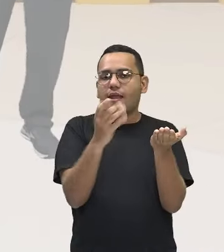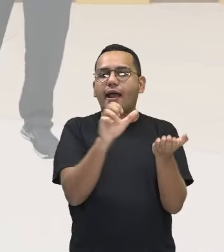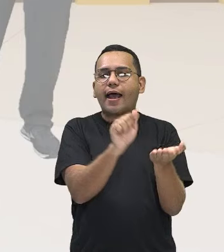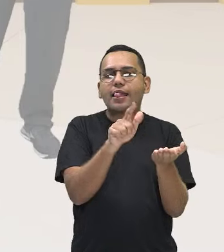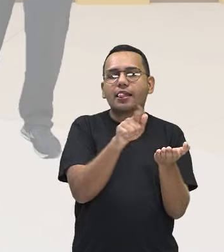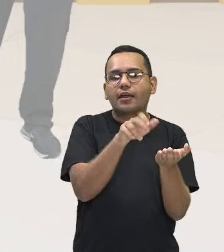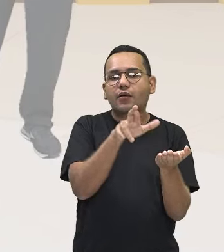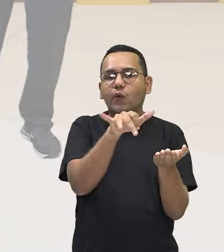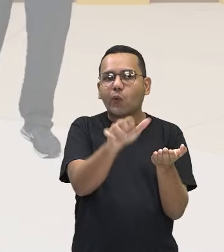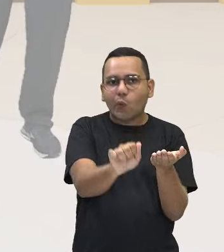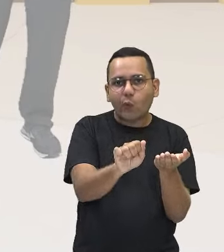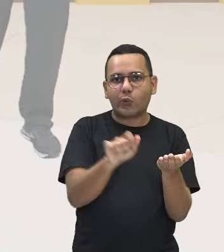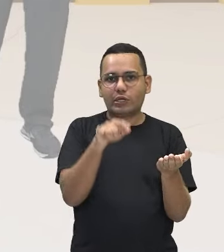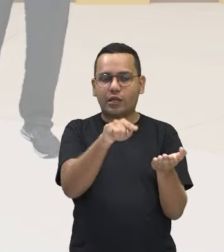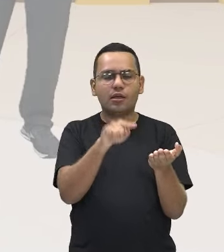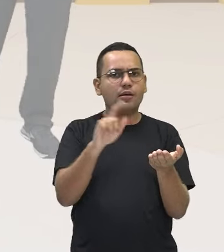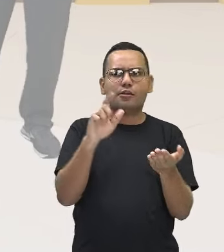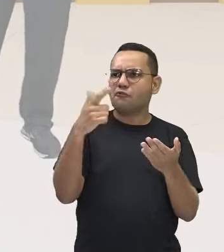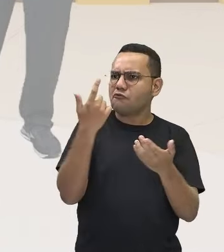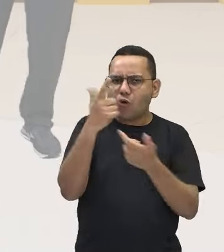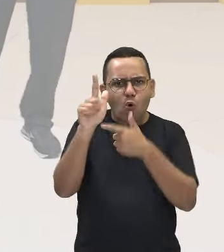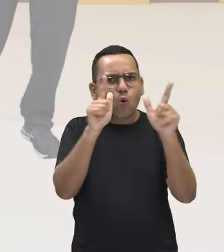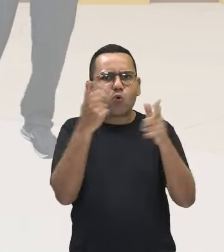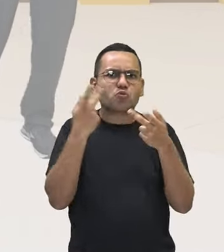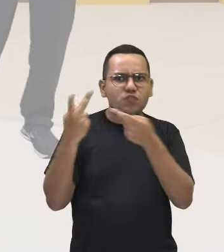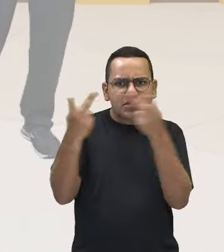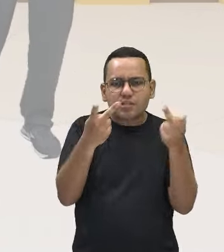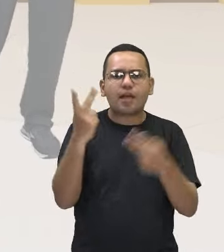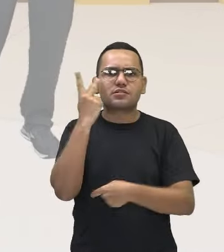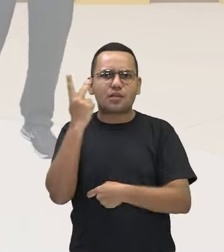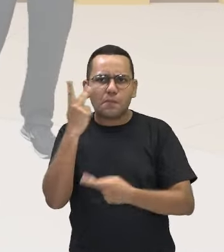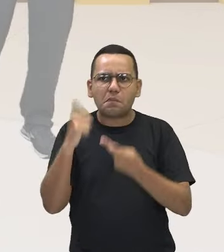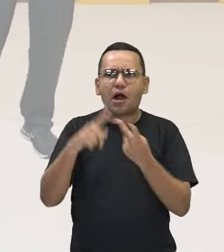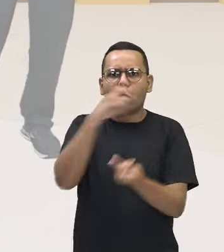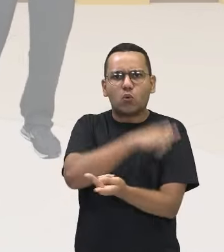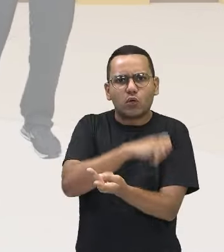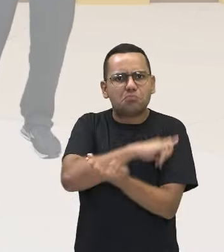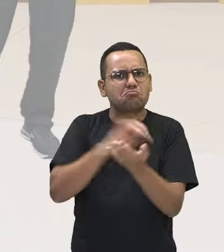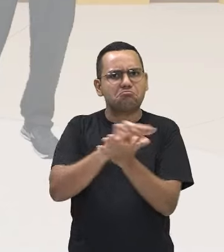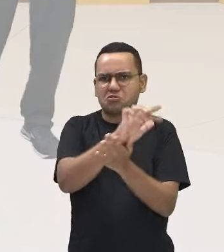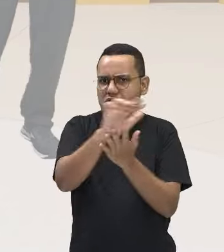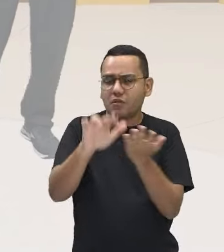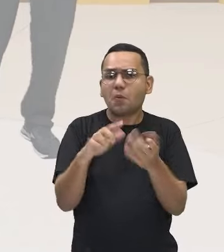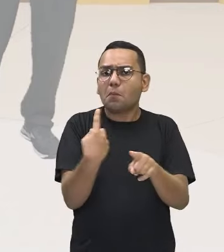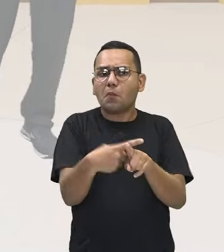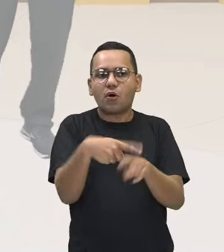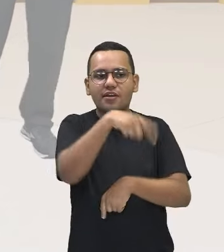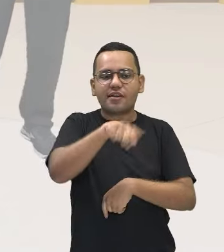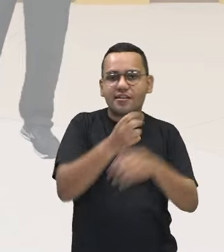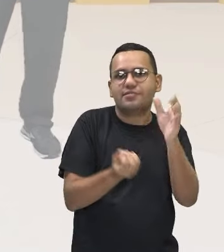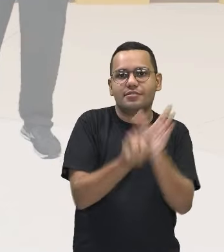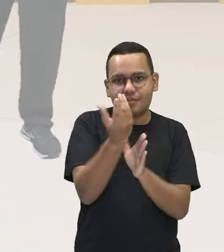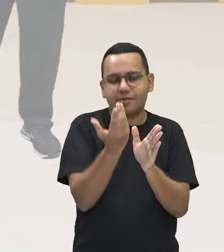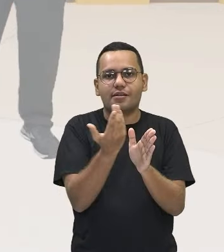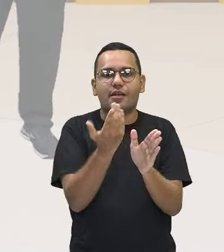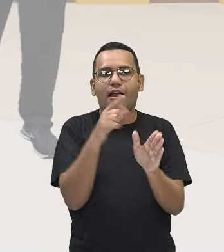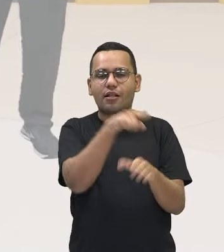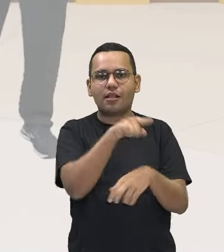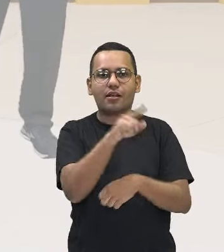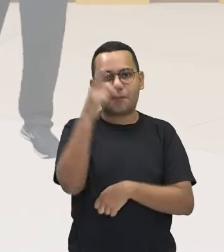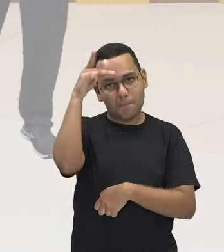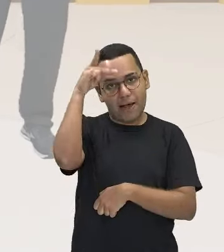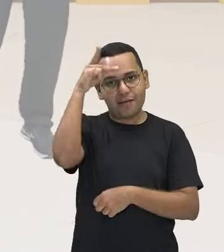causa da sabedoria, né, do que eles conseguem fazer em Parintins. Então, quando você vê um desfile de escola de samba no Rio